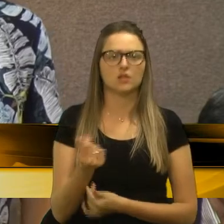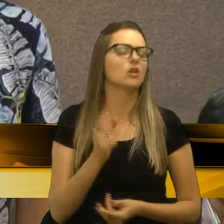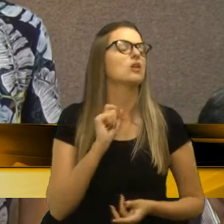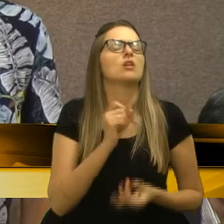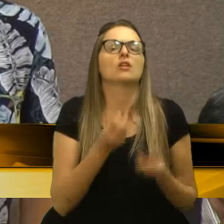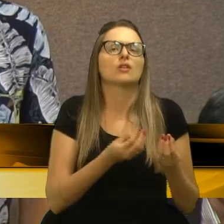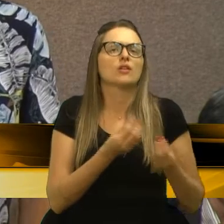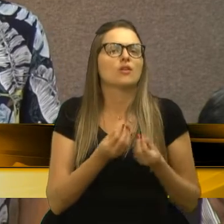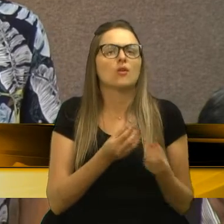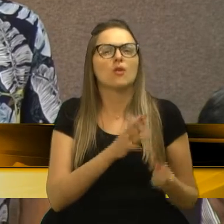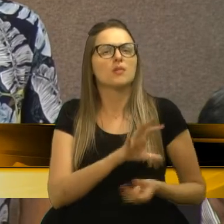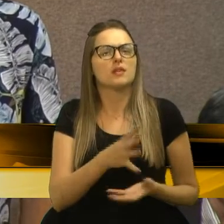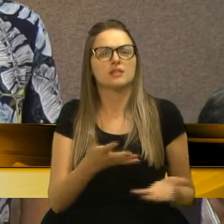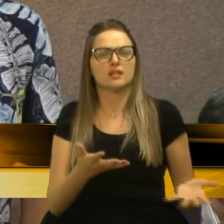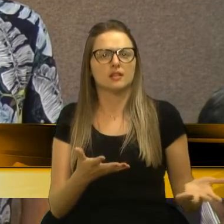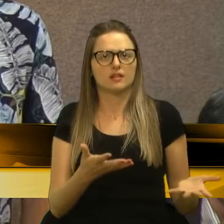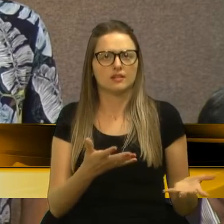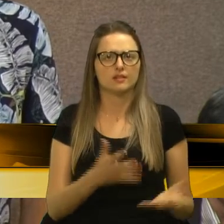isso?